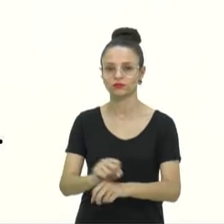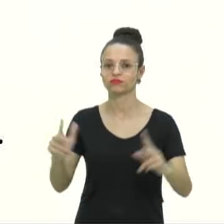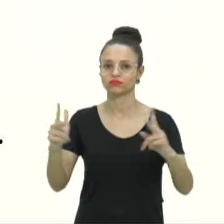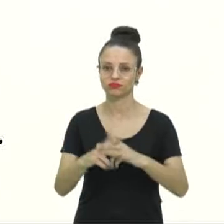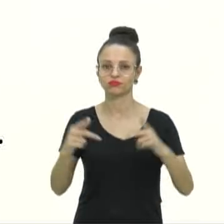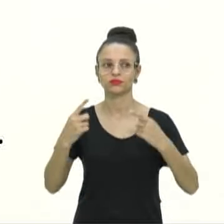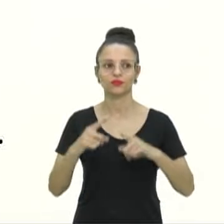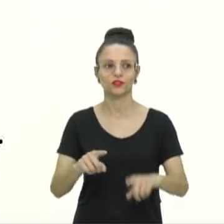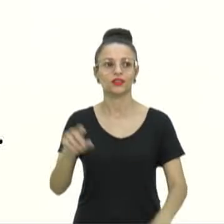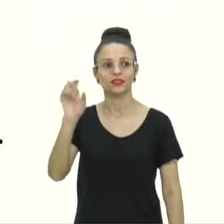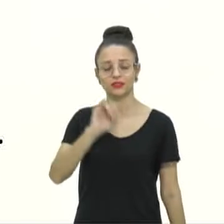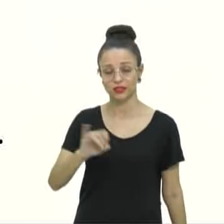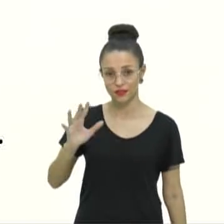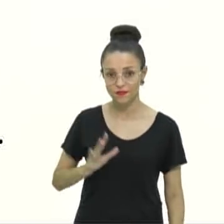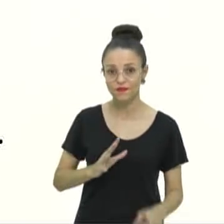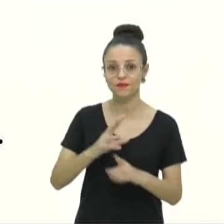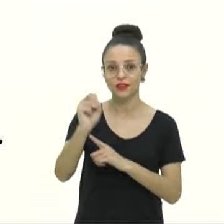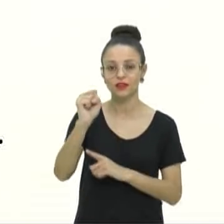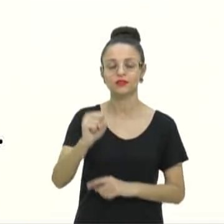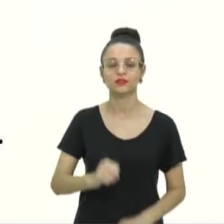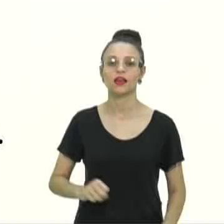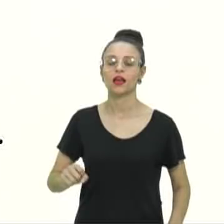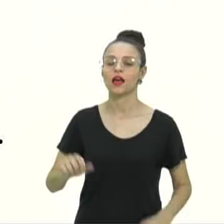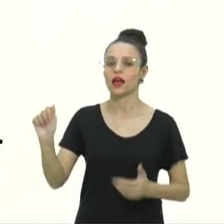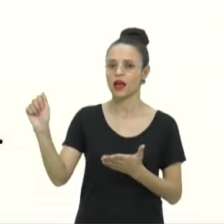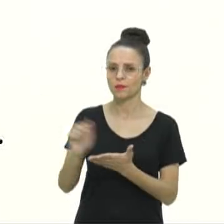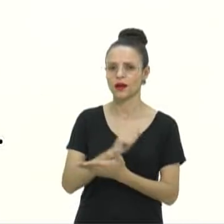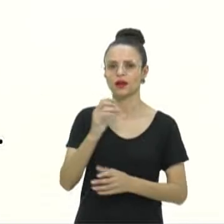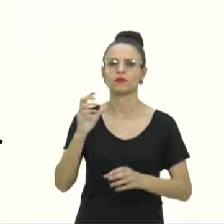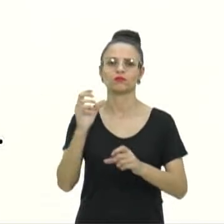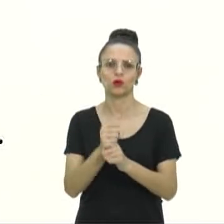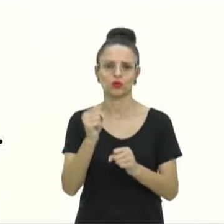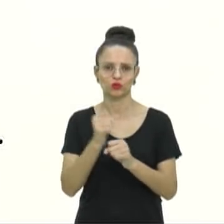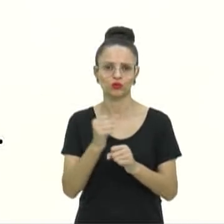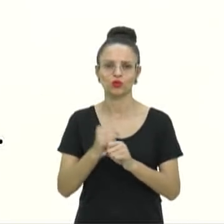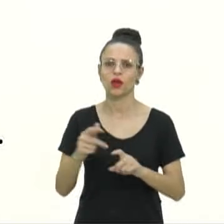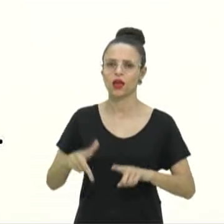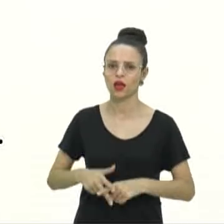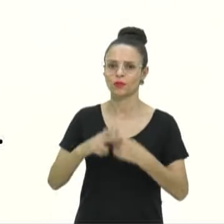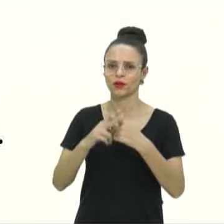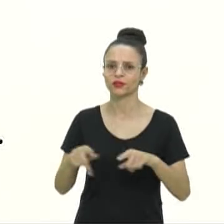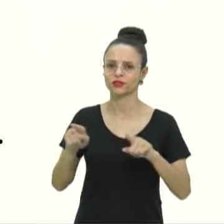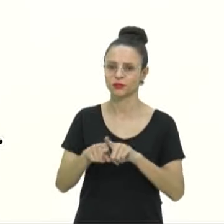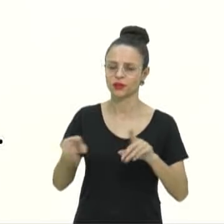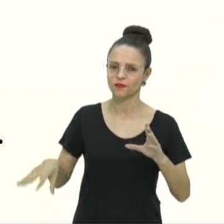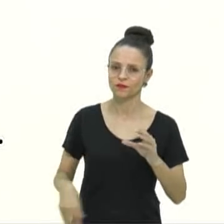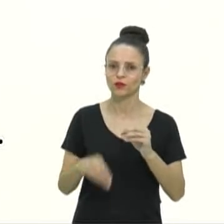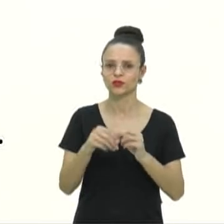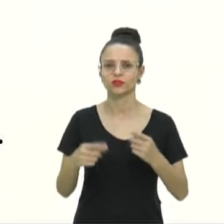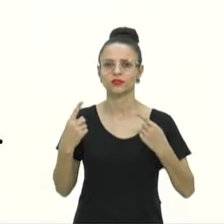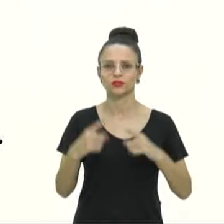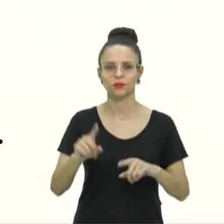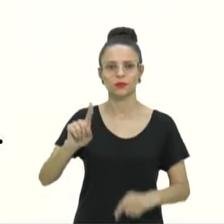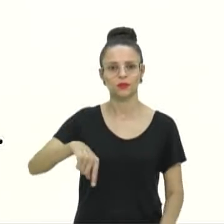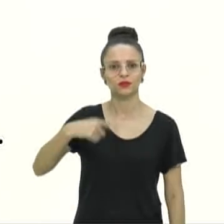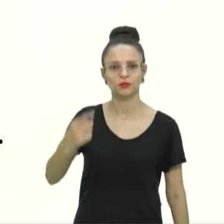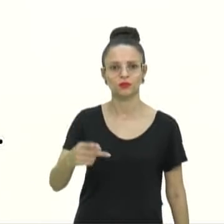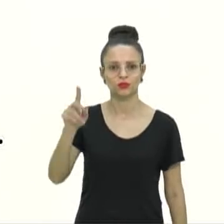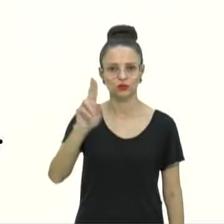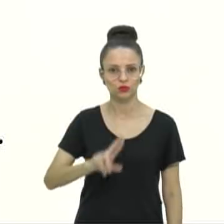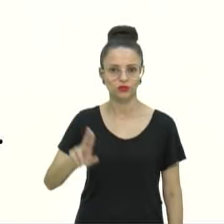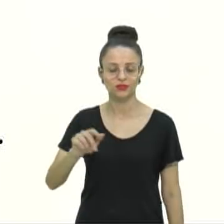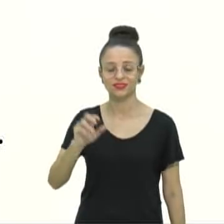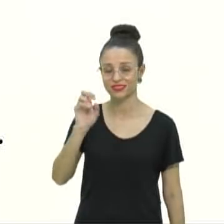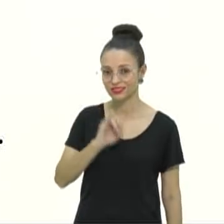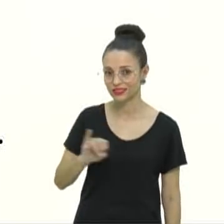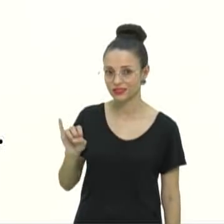desafio. Caso vença, o placar é corrigido, né, e ele recupera seu desafio para usar depois. Se for